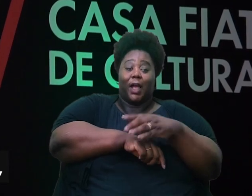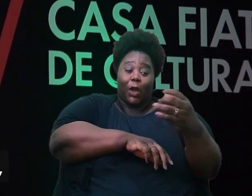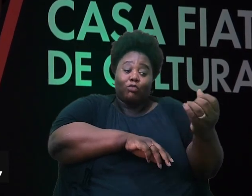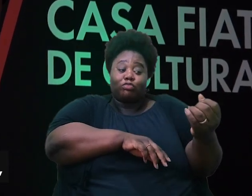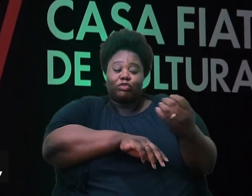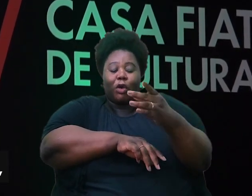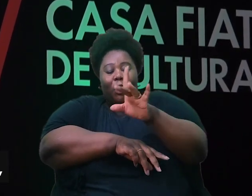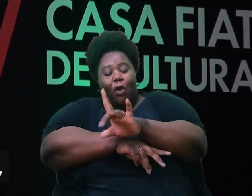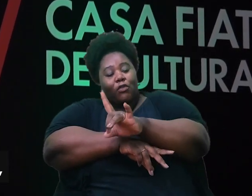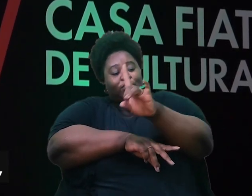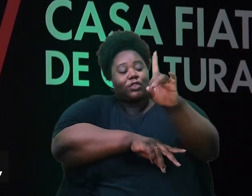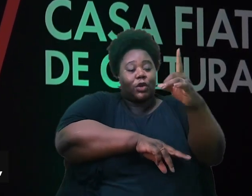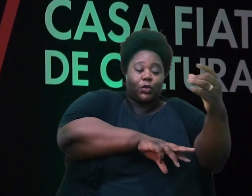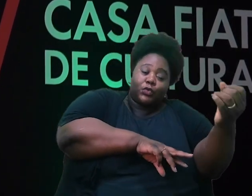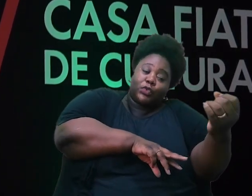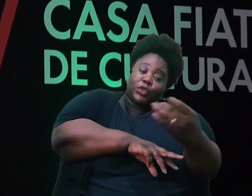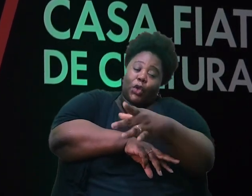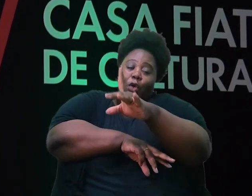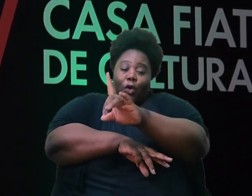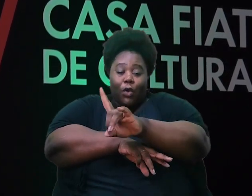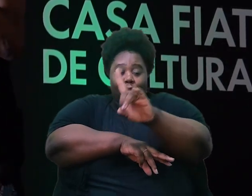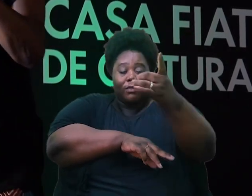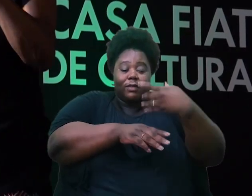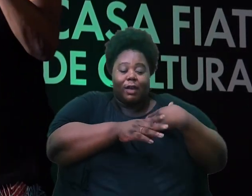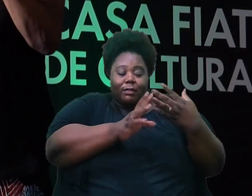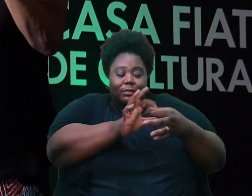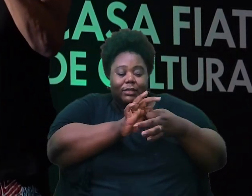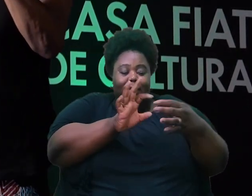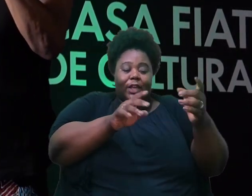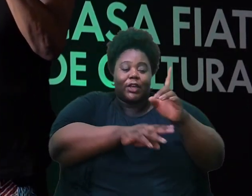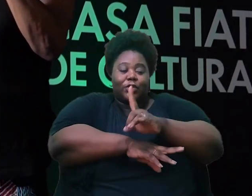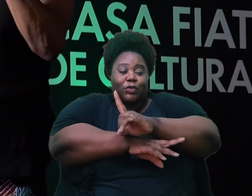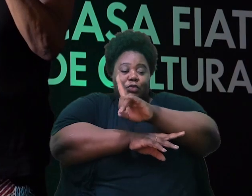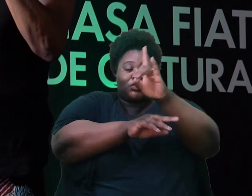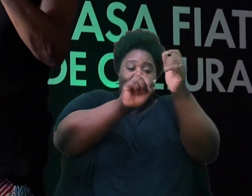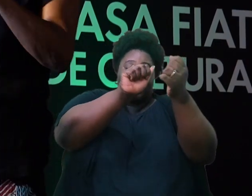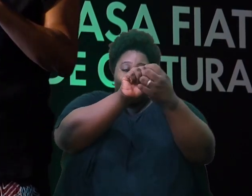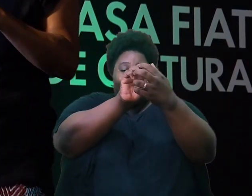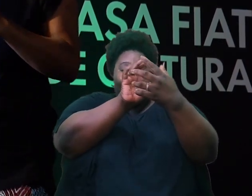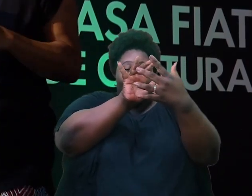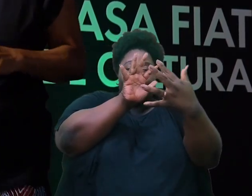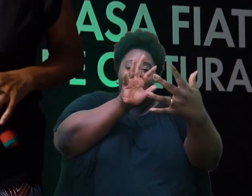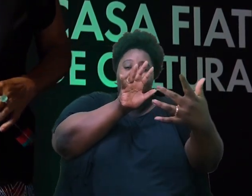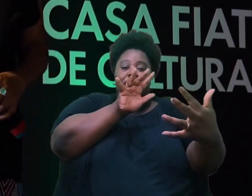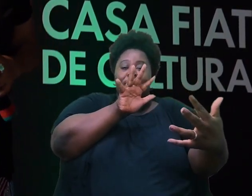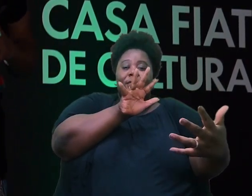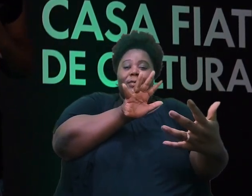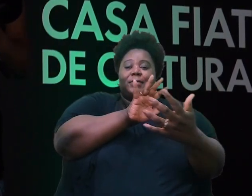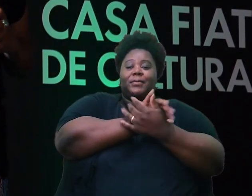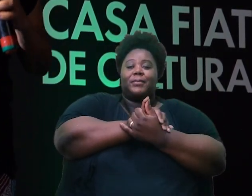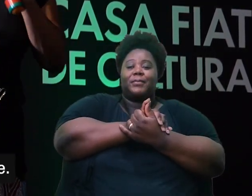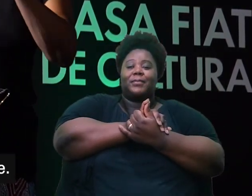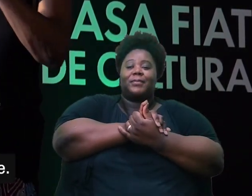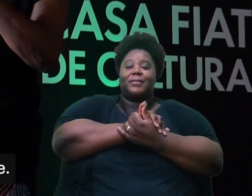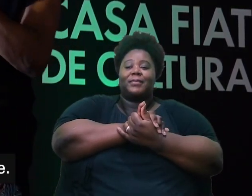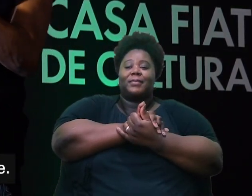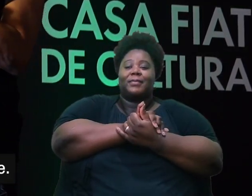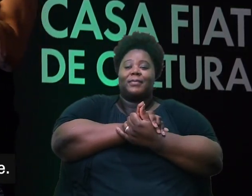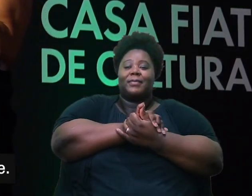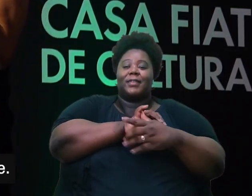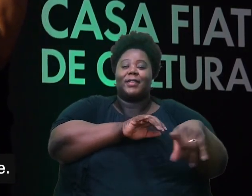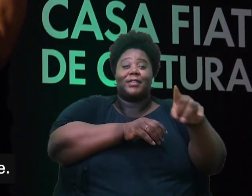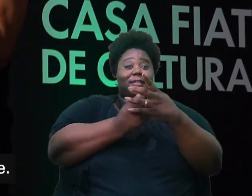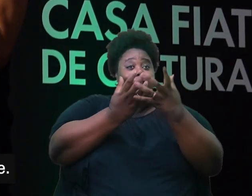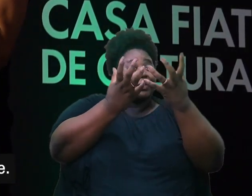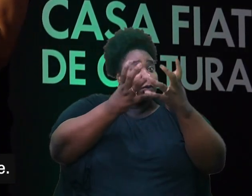é um novo dia, deixa o dia. Não. Vocês não querem